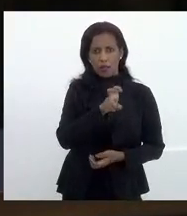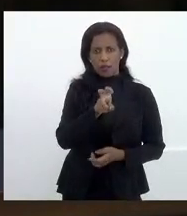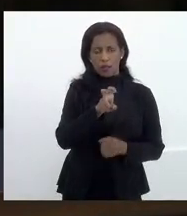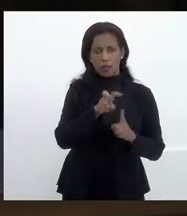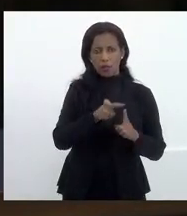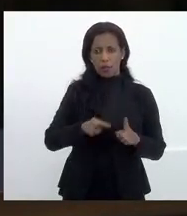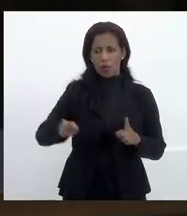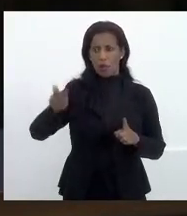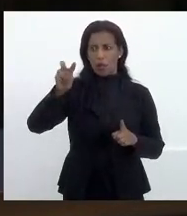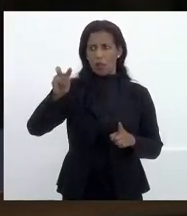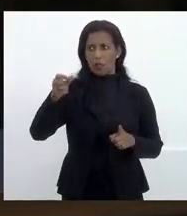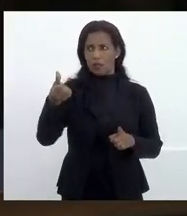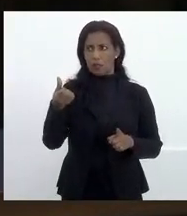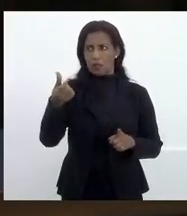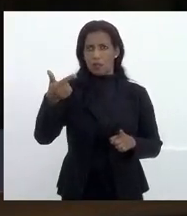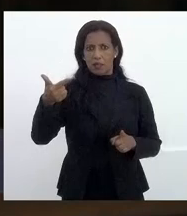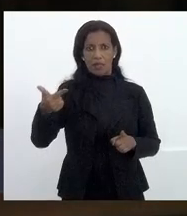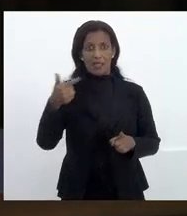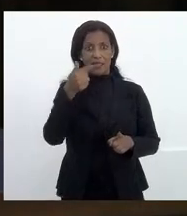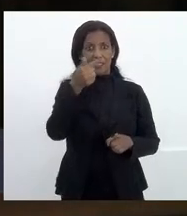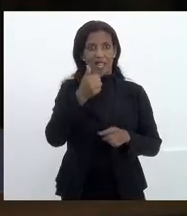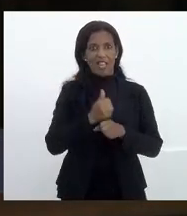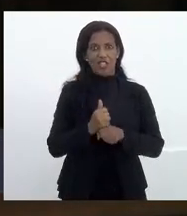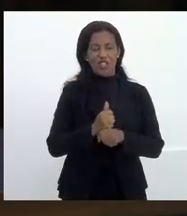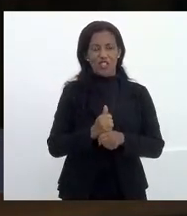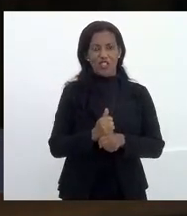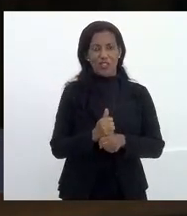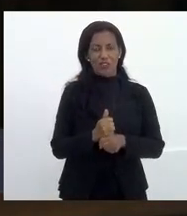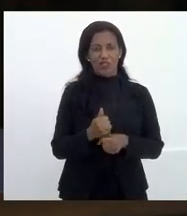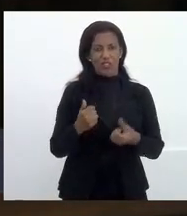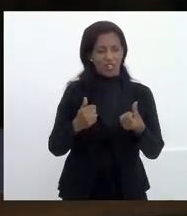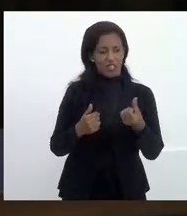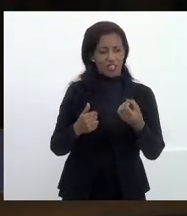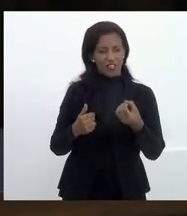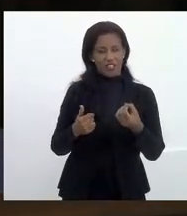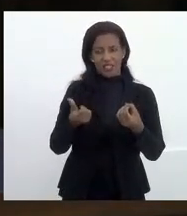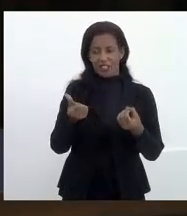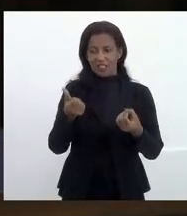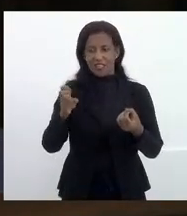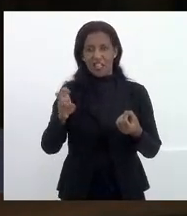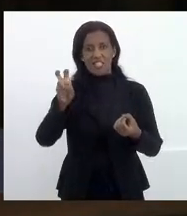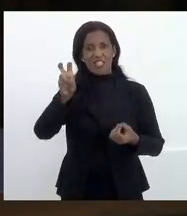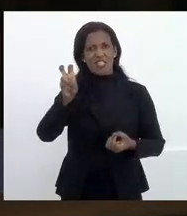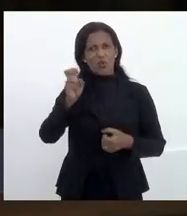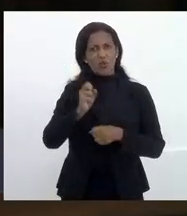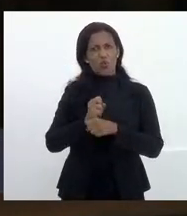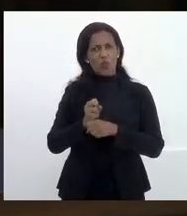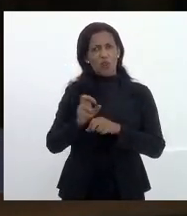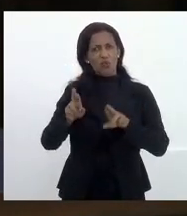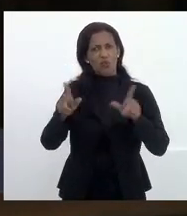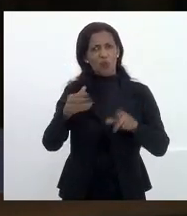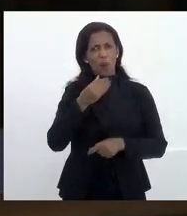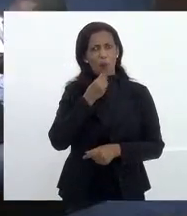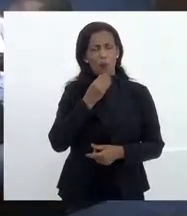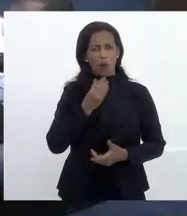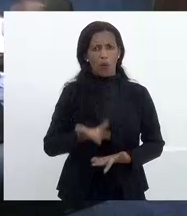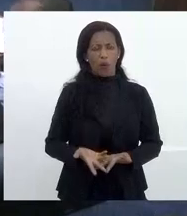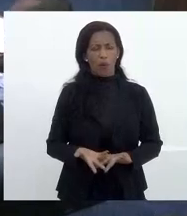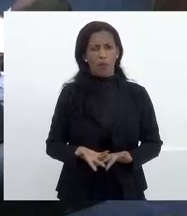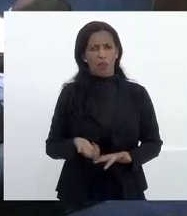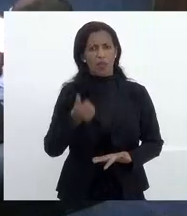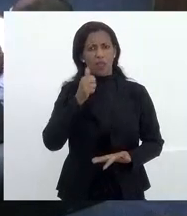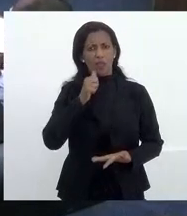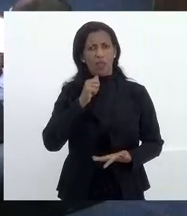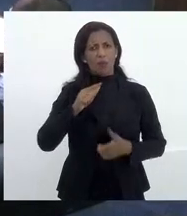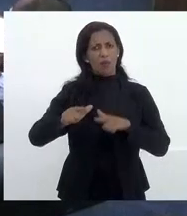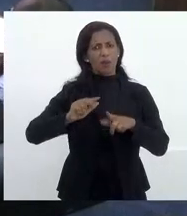para 60 e 27 anos para as mulheres e 60 para 65 cinco anos para os homens e as mulheres cumprem dupla jornada